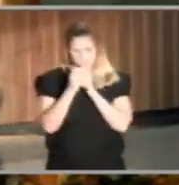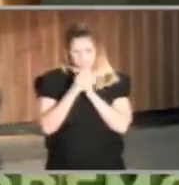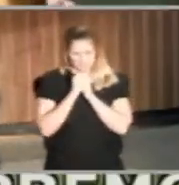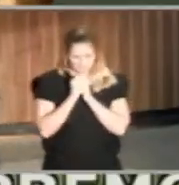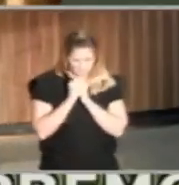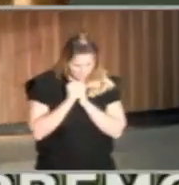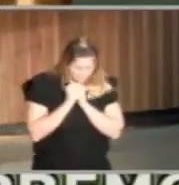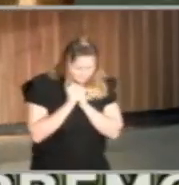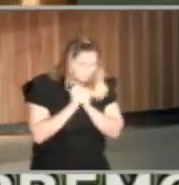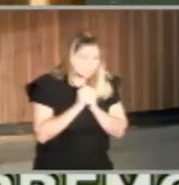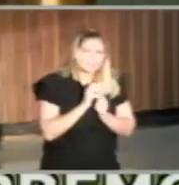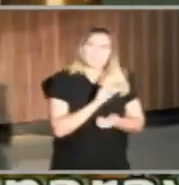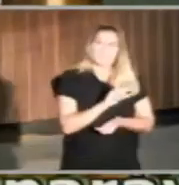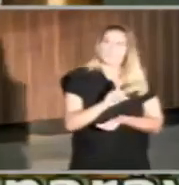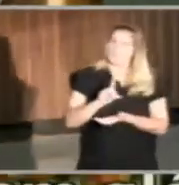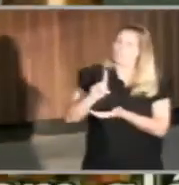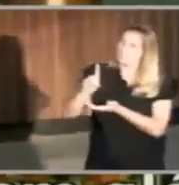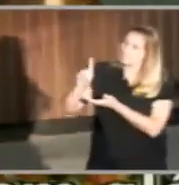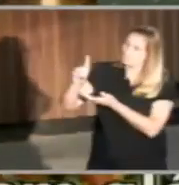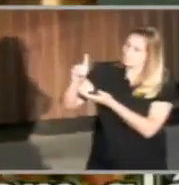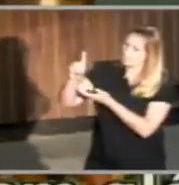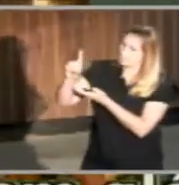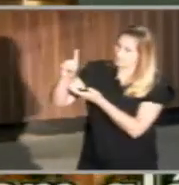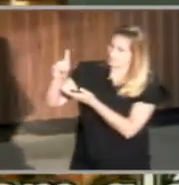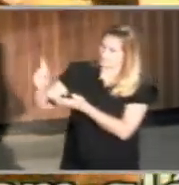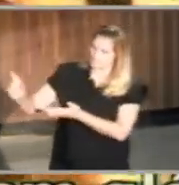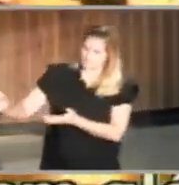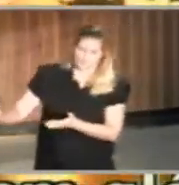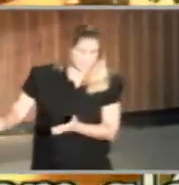Deus Supremo